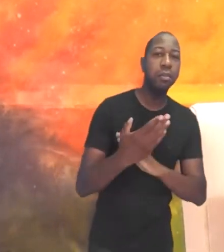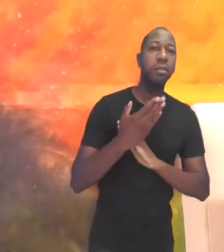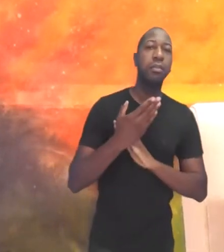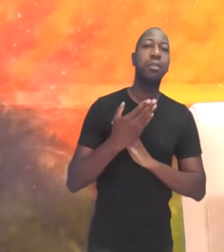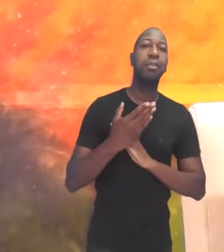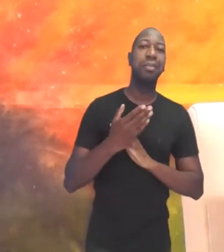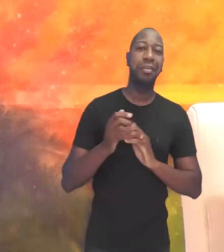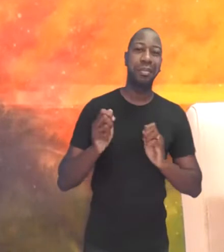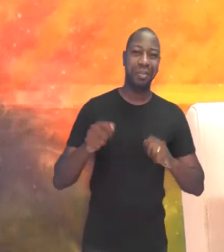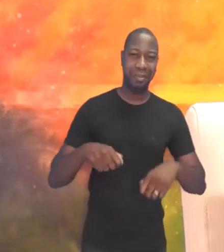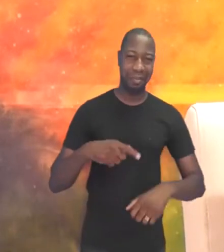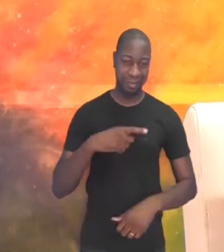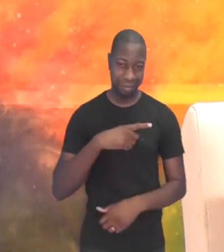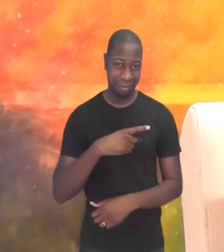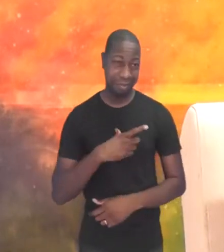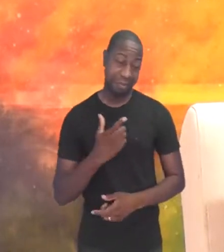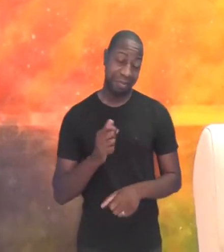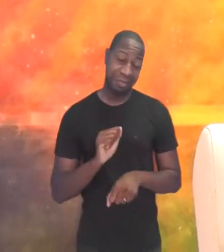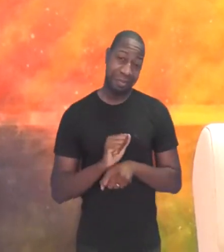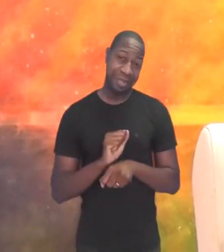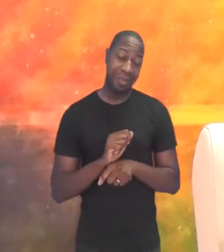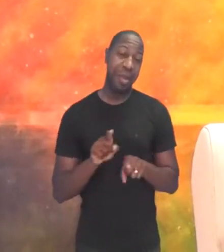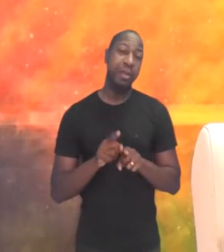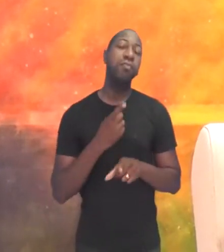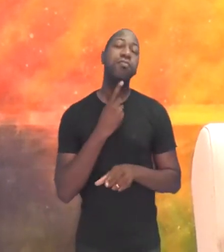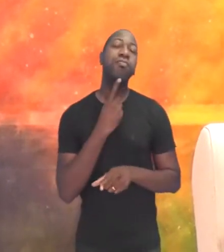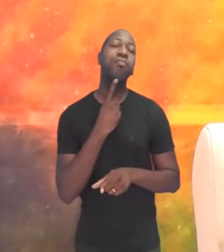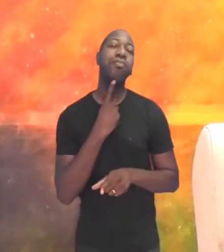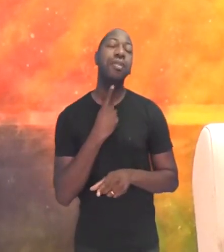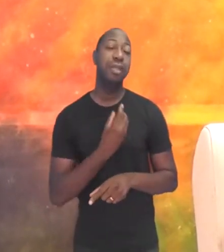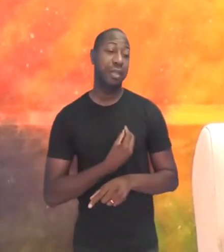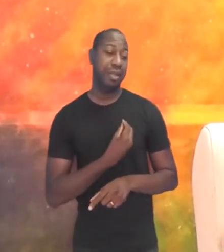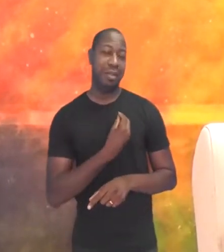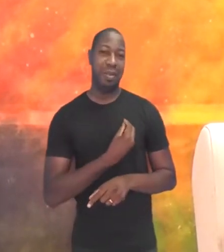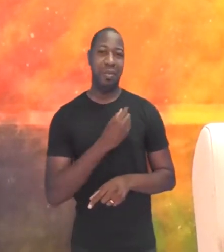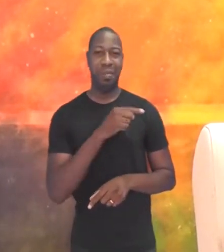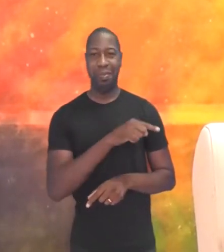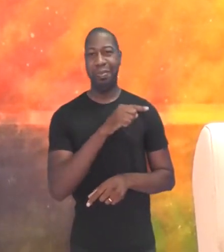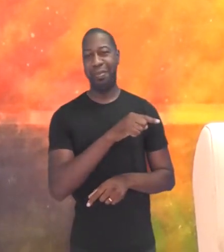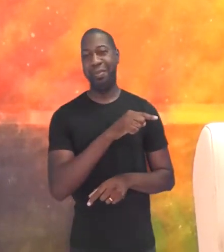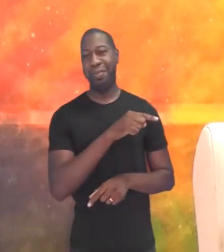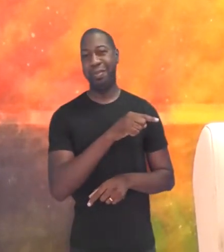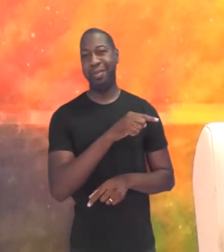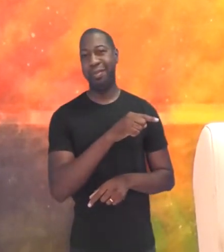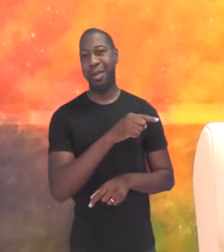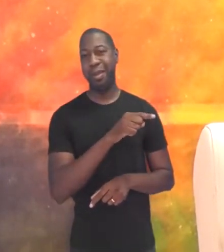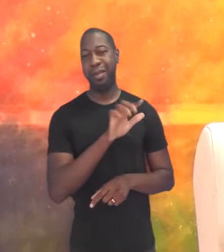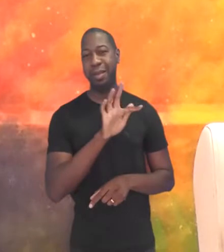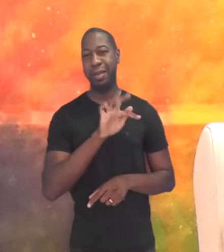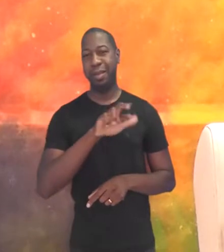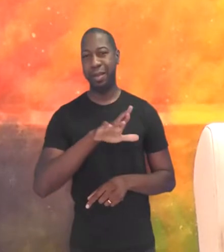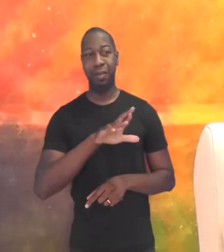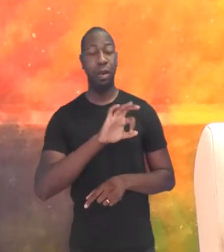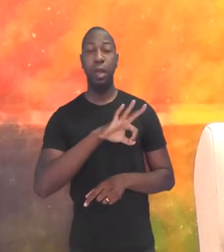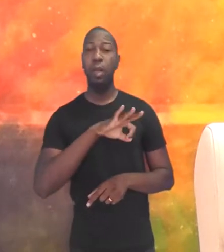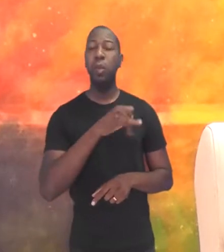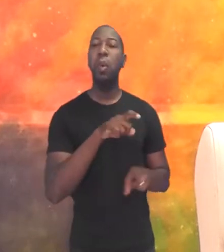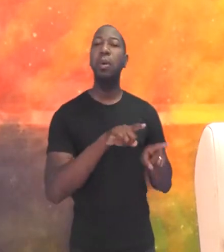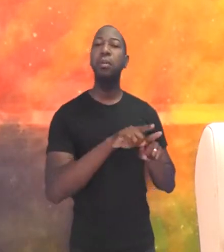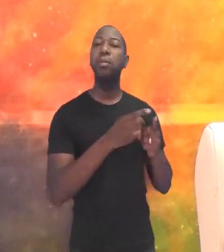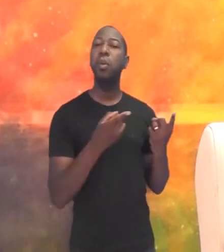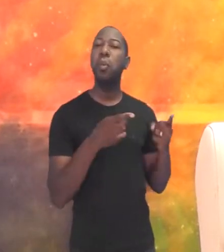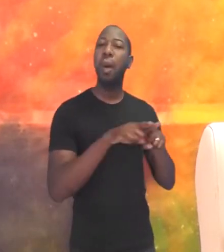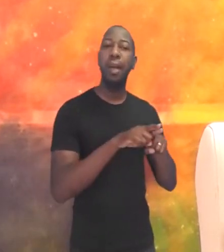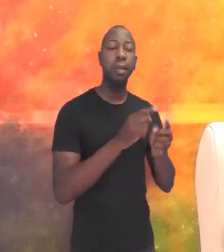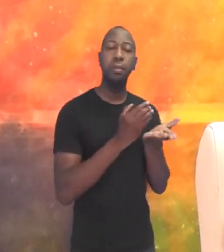Deus quiser, que ela seja perfeita. E eu queria também poder agradecer todos os expositores que estão aqui com a gente desde o